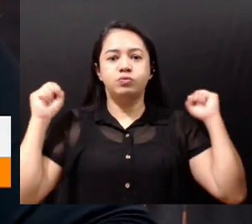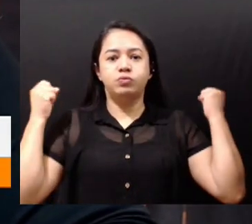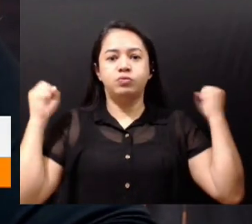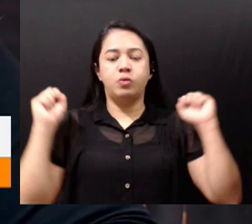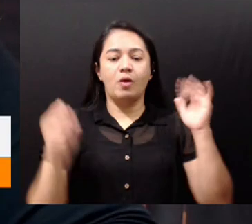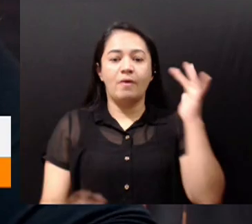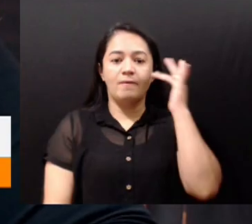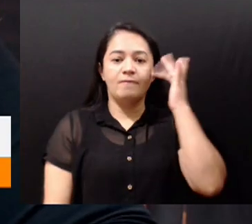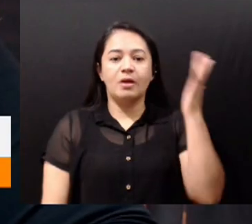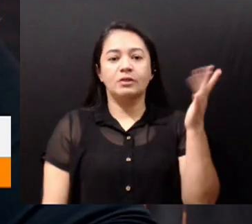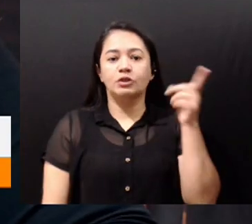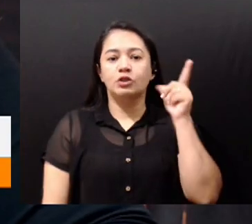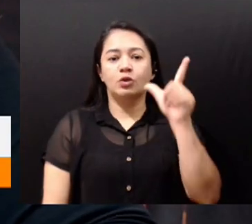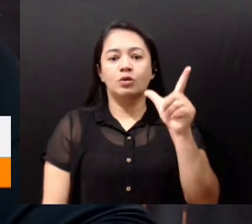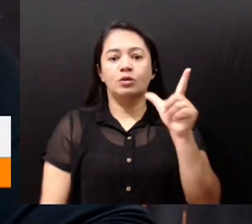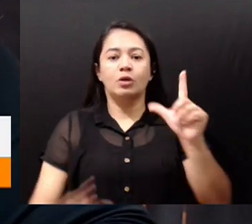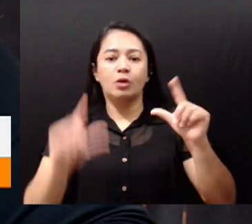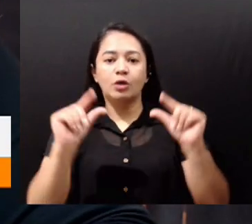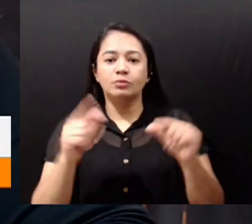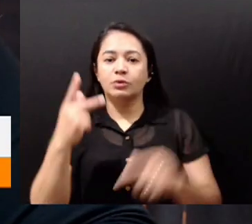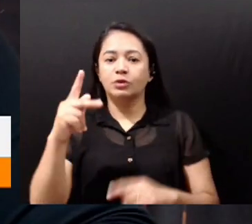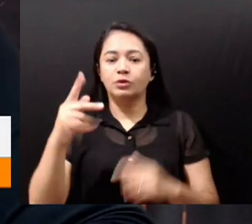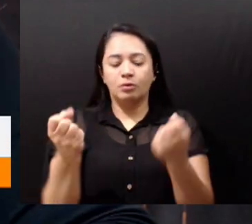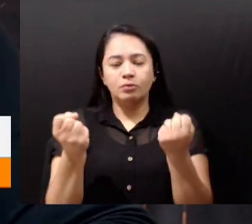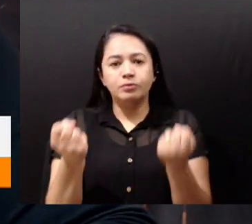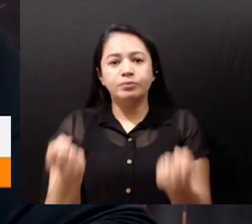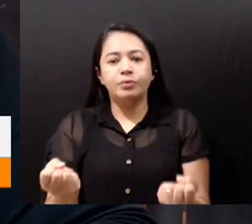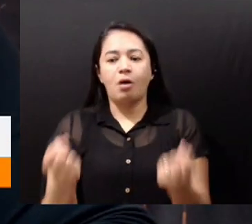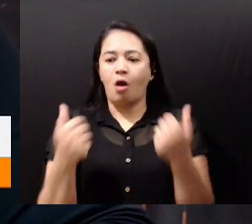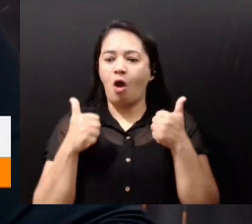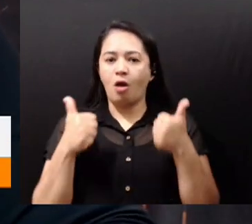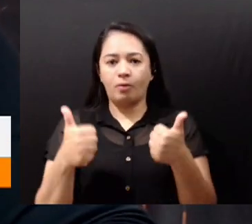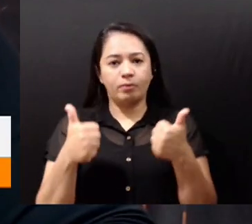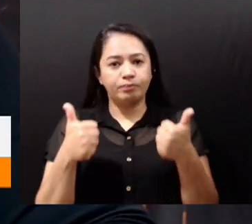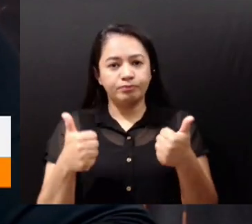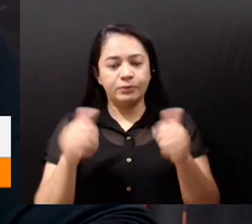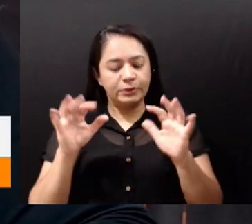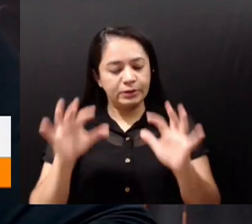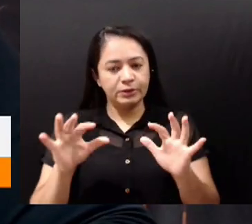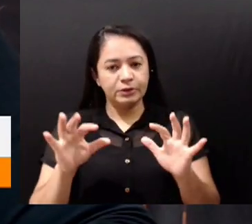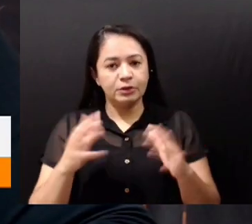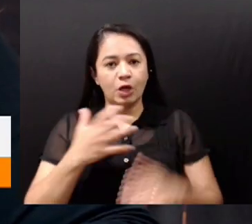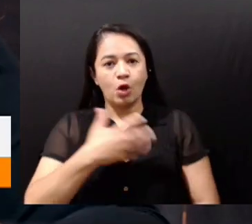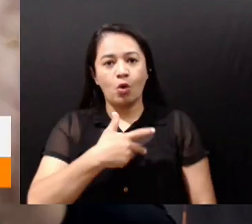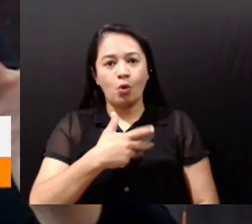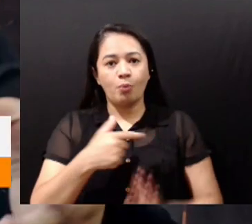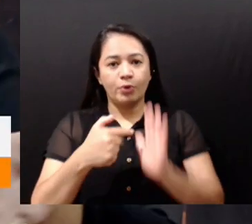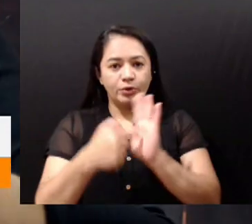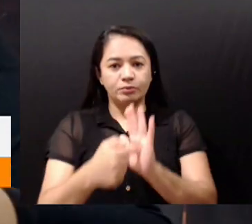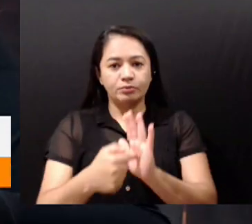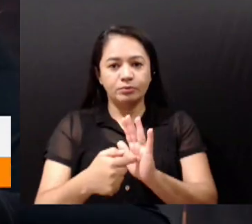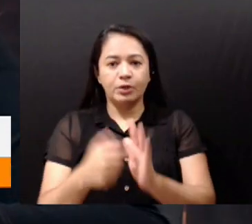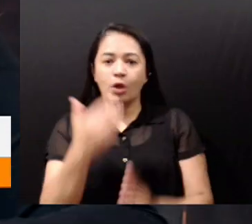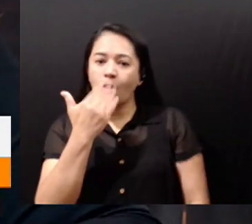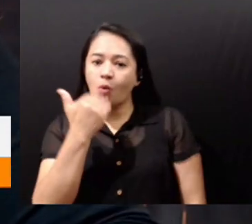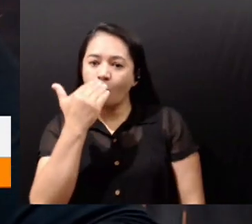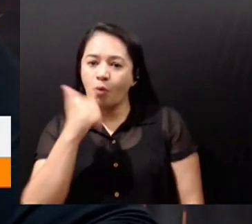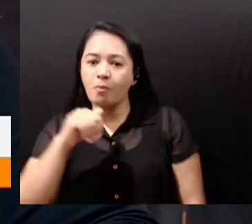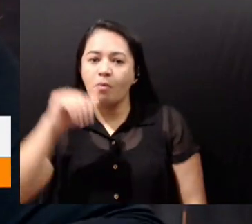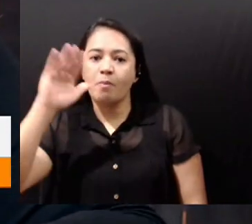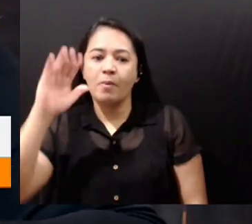uma diminuição no seu peso. Ok, isso é comportamental, estou comendo mais calorias do que